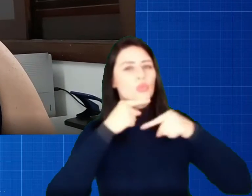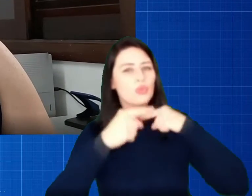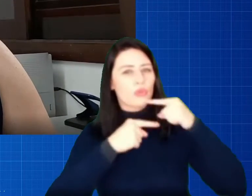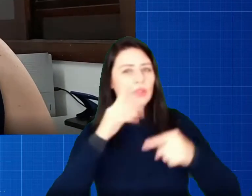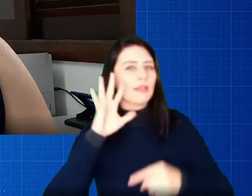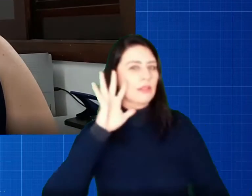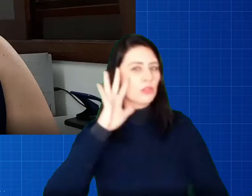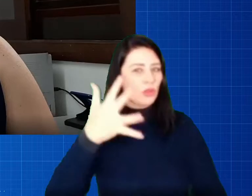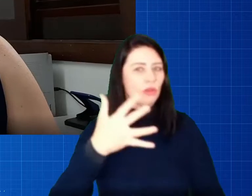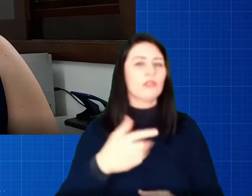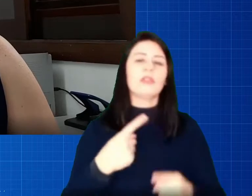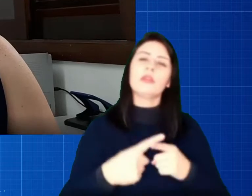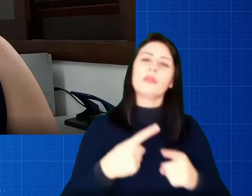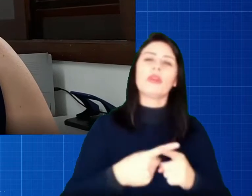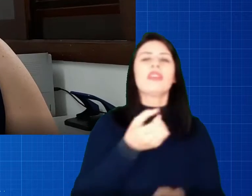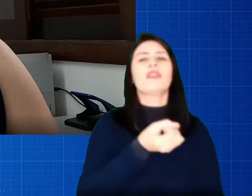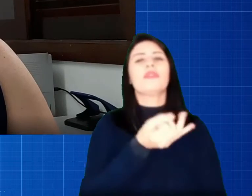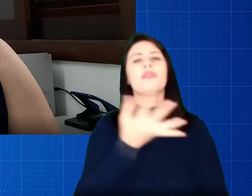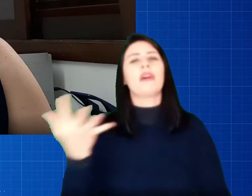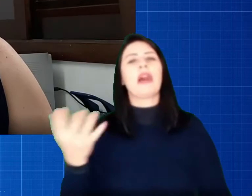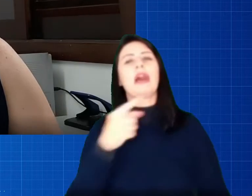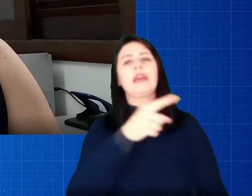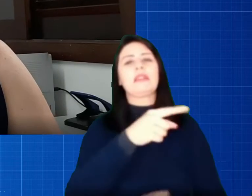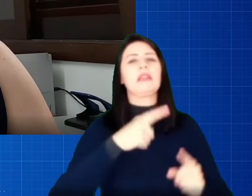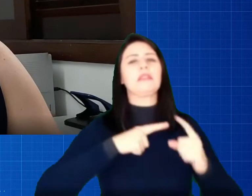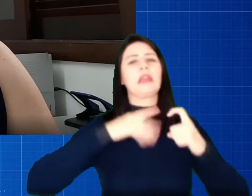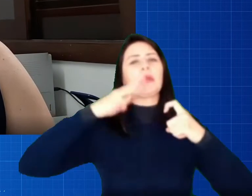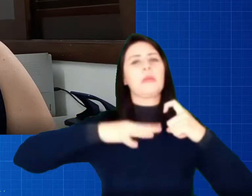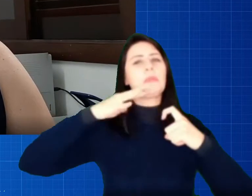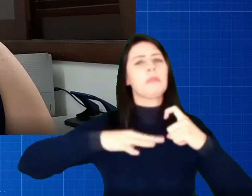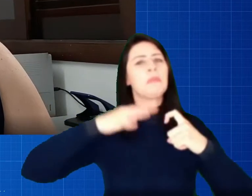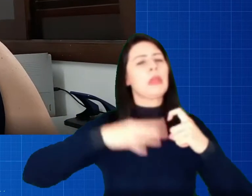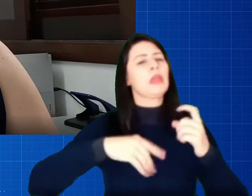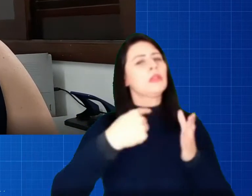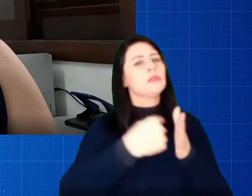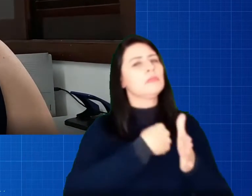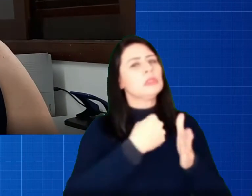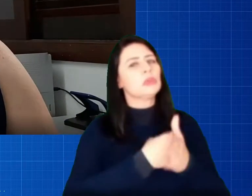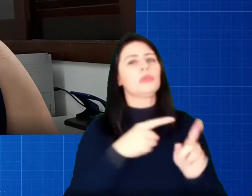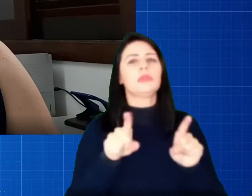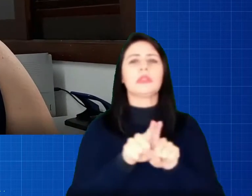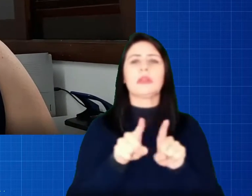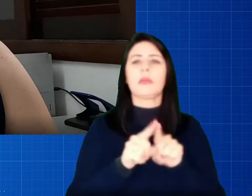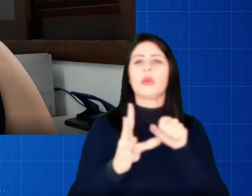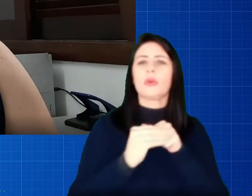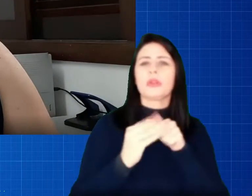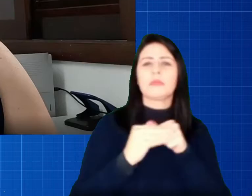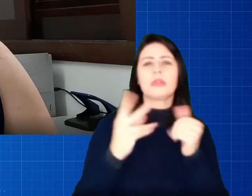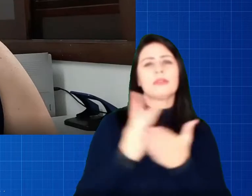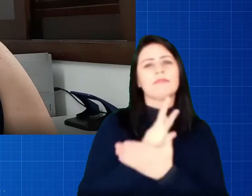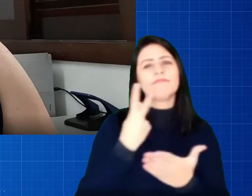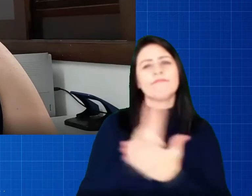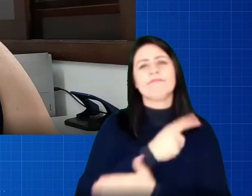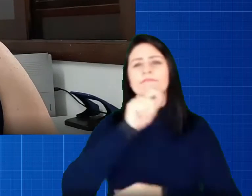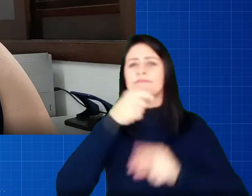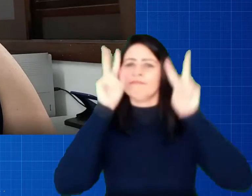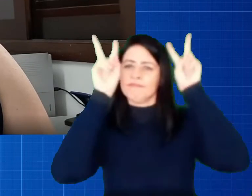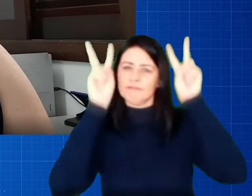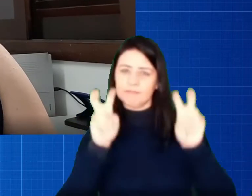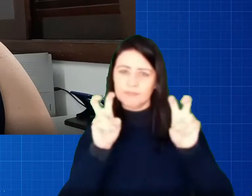dúvidas. Porque muitas vezes eles vêm com muitos mitos e muitos conhecimentos errados a respeito do